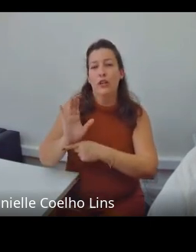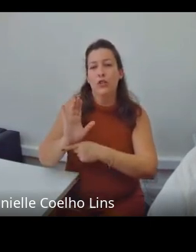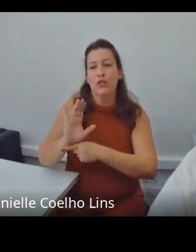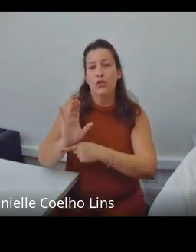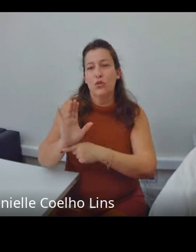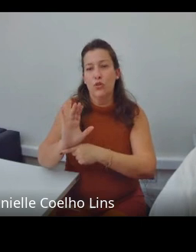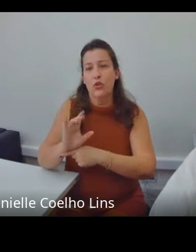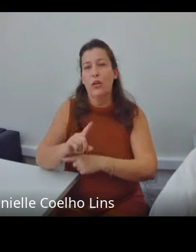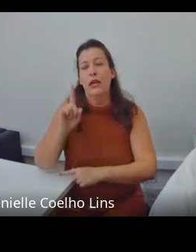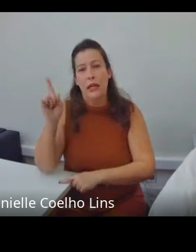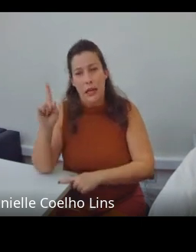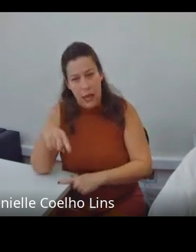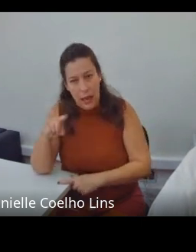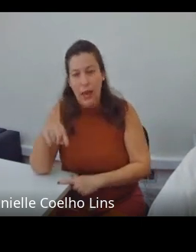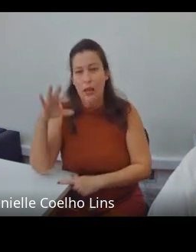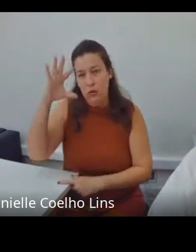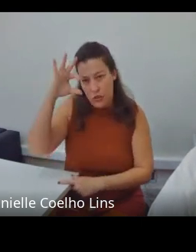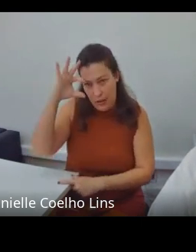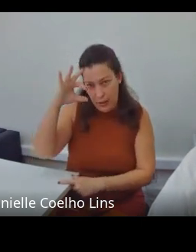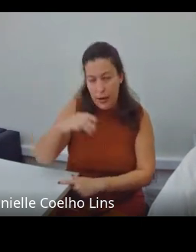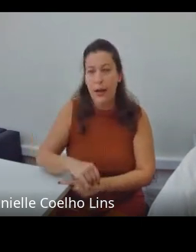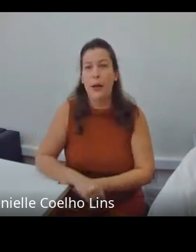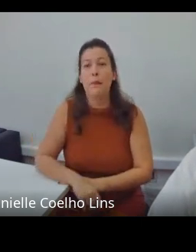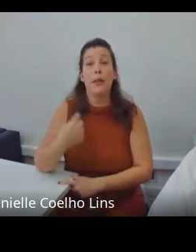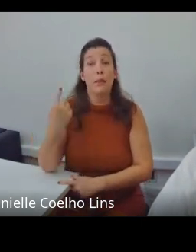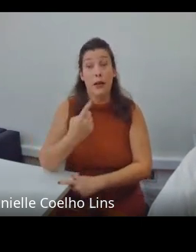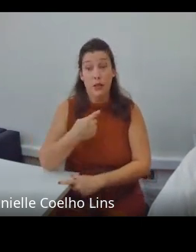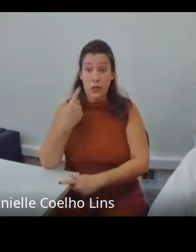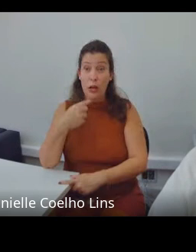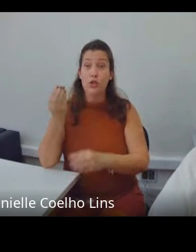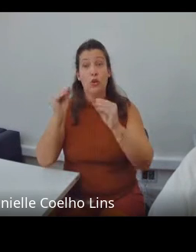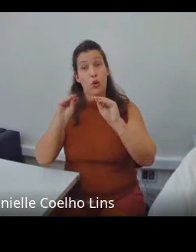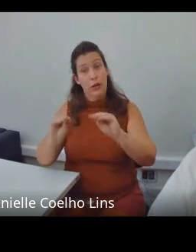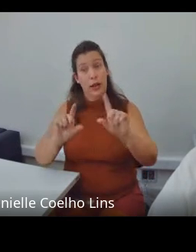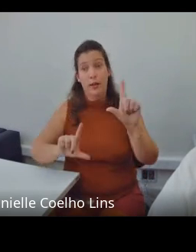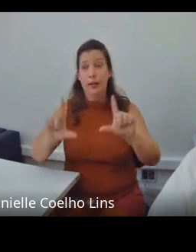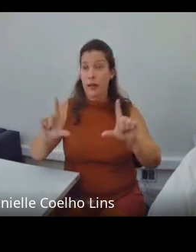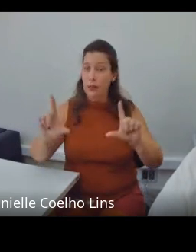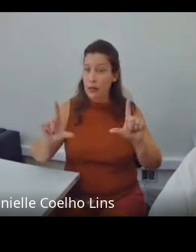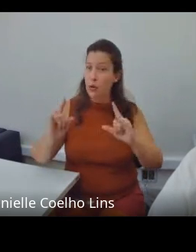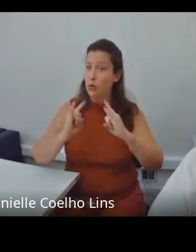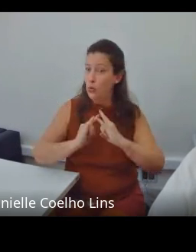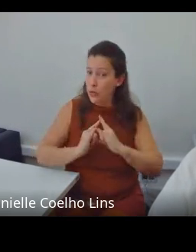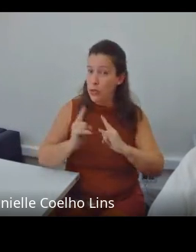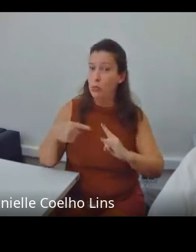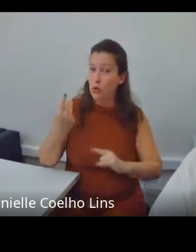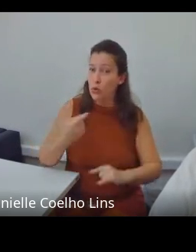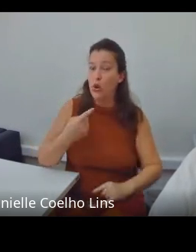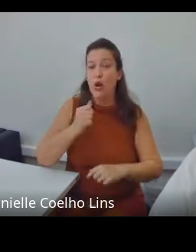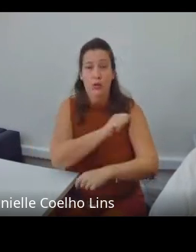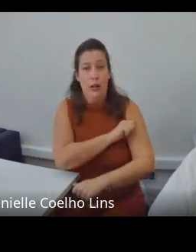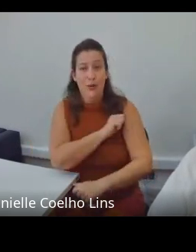para o Reels do Instagram, para a gente colocar nas televisões do INES, para os nossos alunos